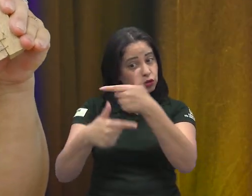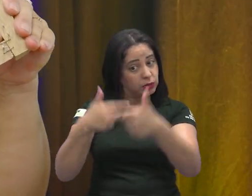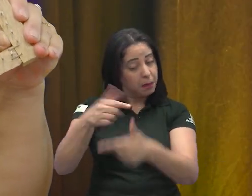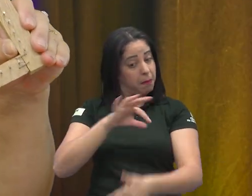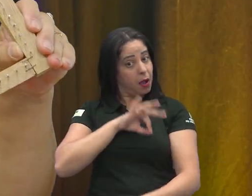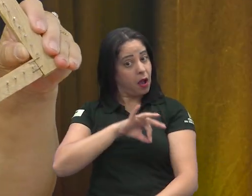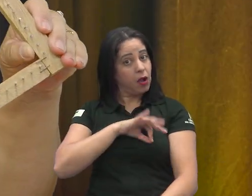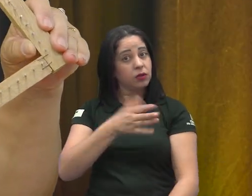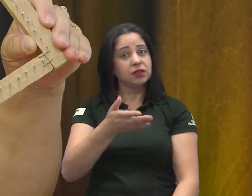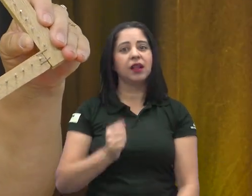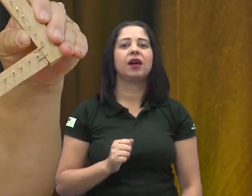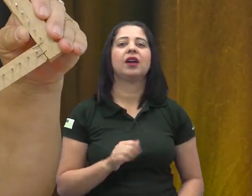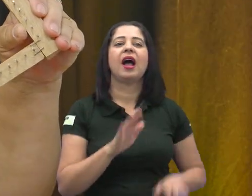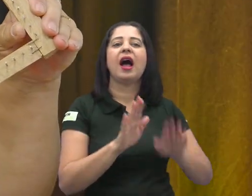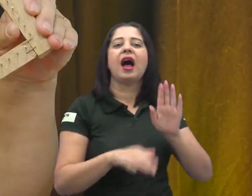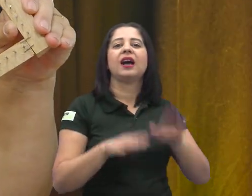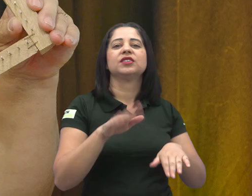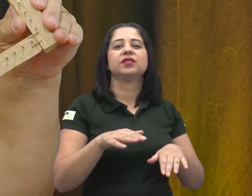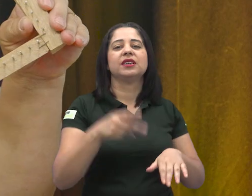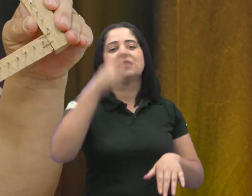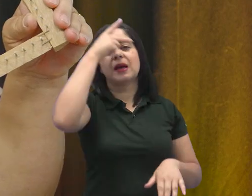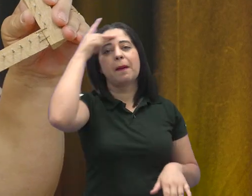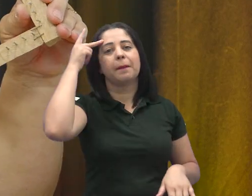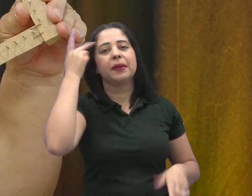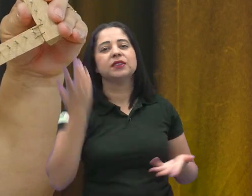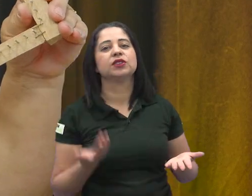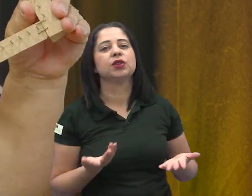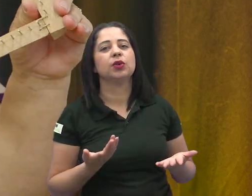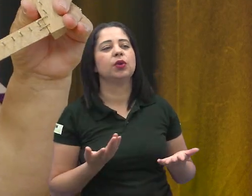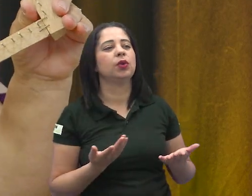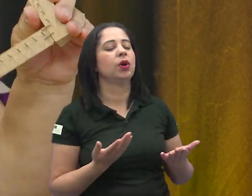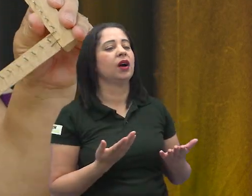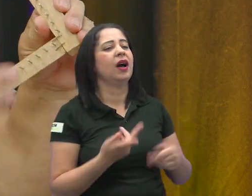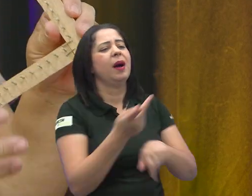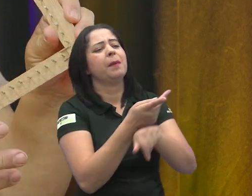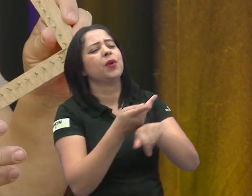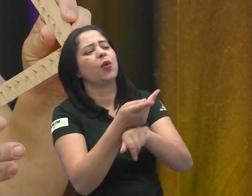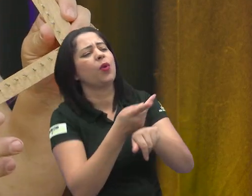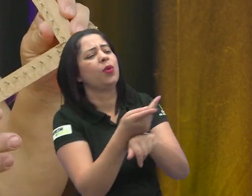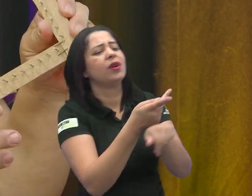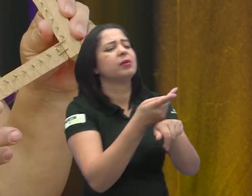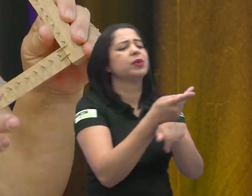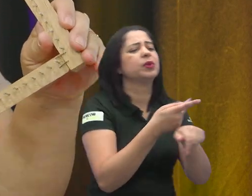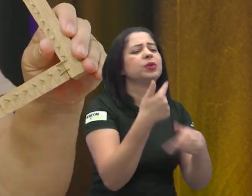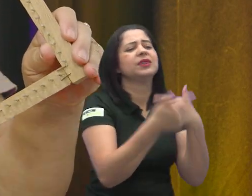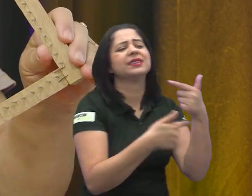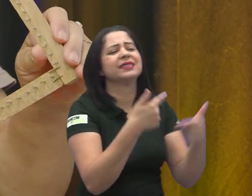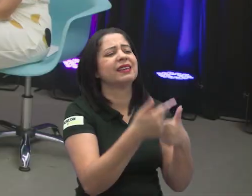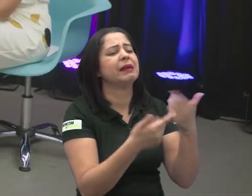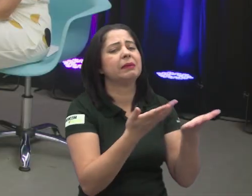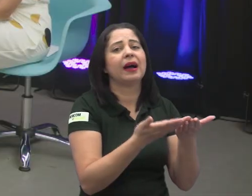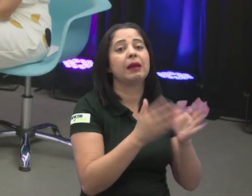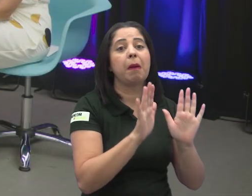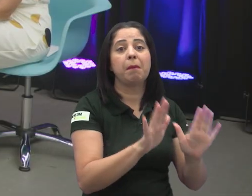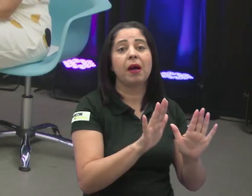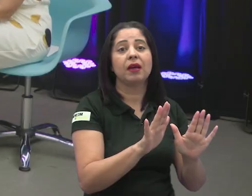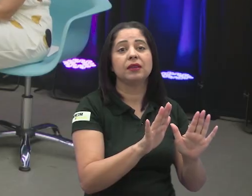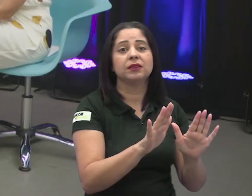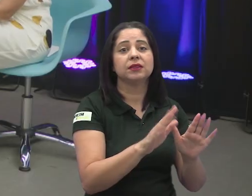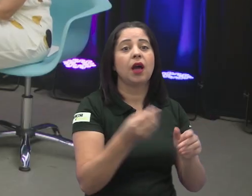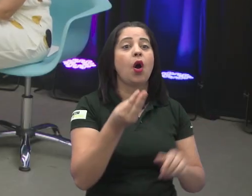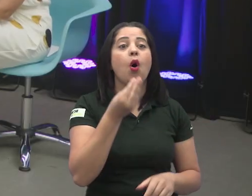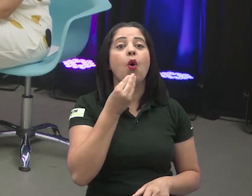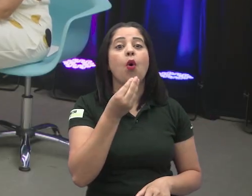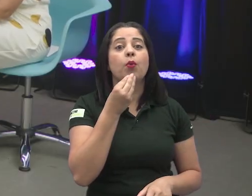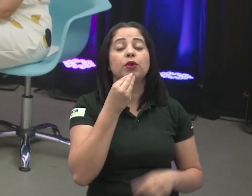trabalho, não precisa. Às vezes as pessoas correm atrás de um trabalho e a oportunidade já está ali, né? E